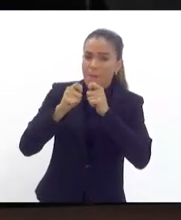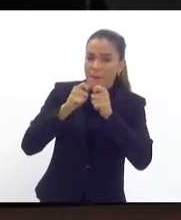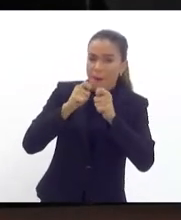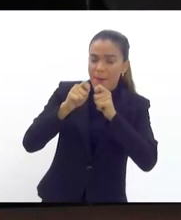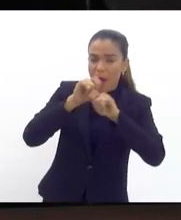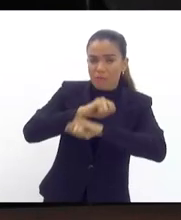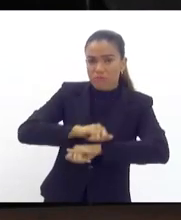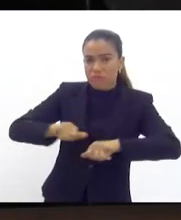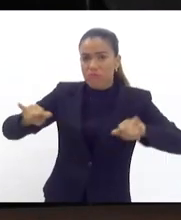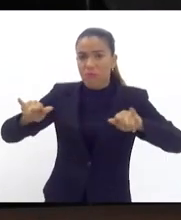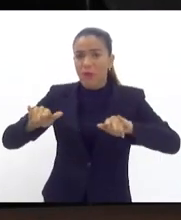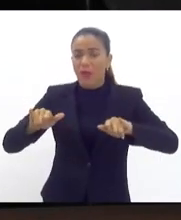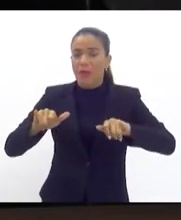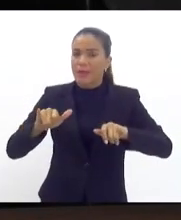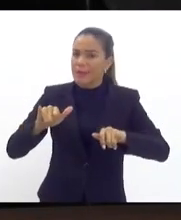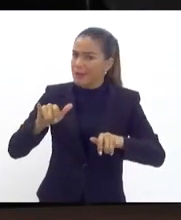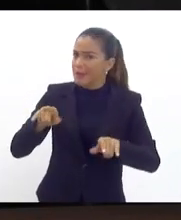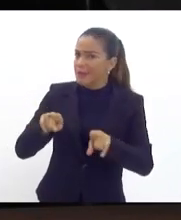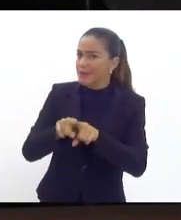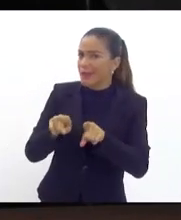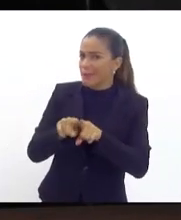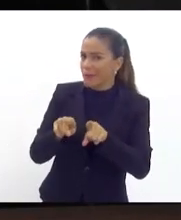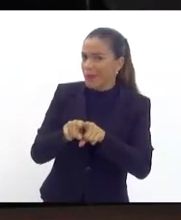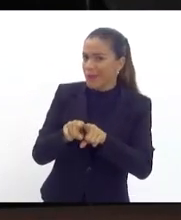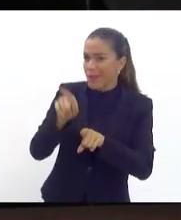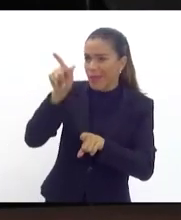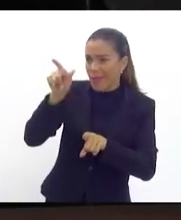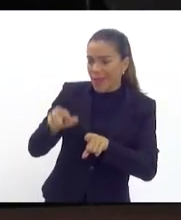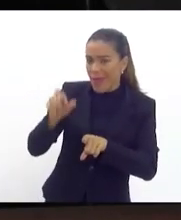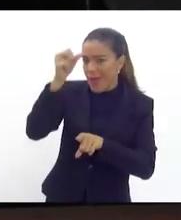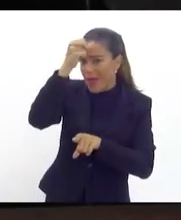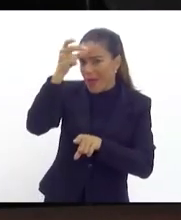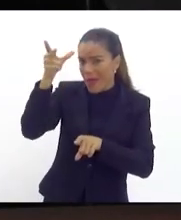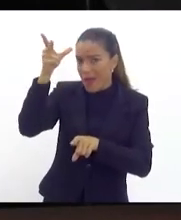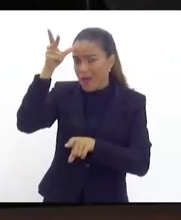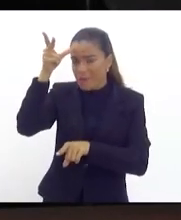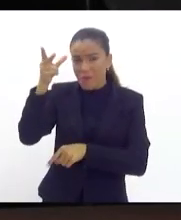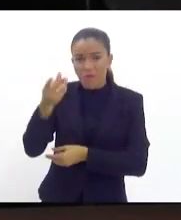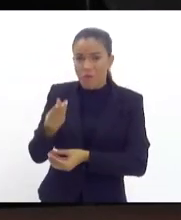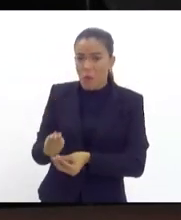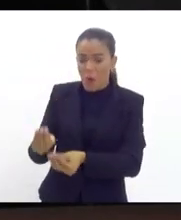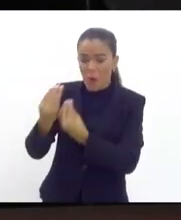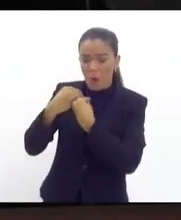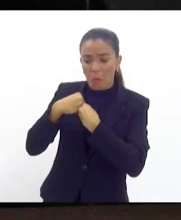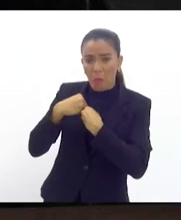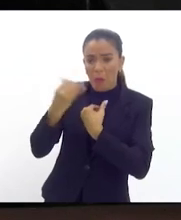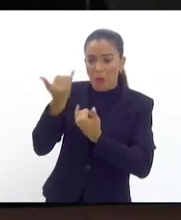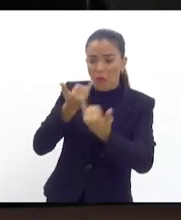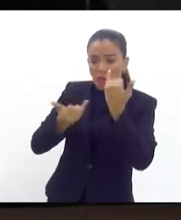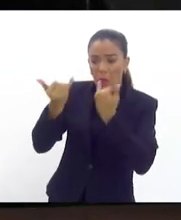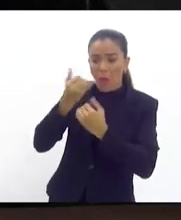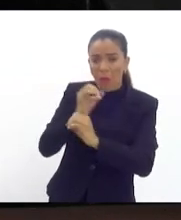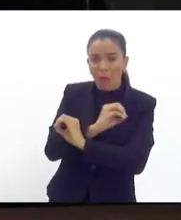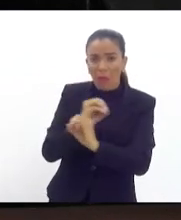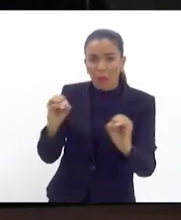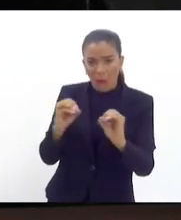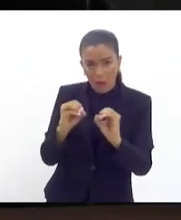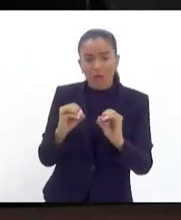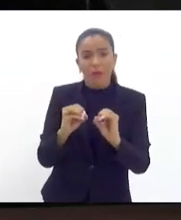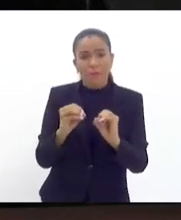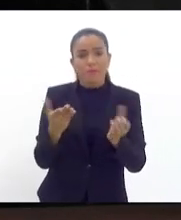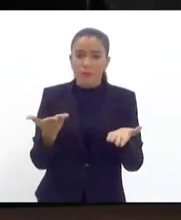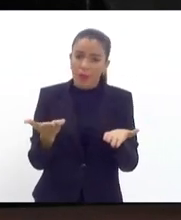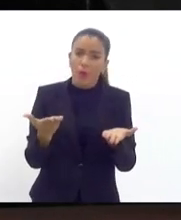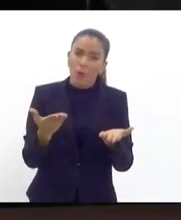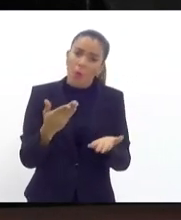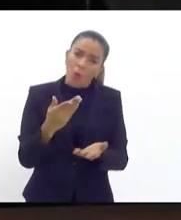efetivamente ela ou melhor da prefeitura não nos deu notícias sobre isso então é óbvio que